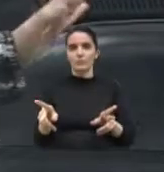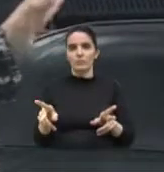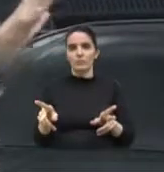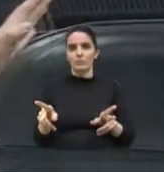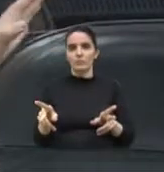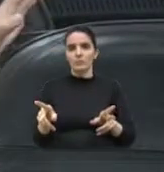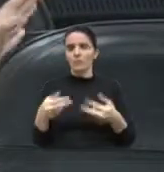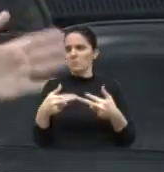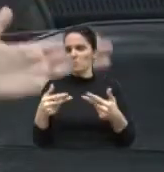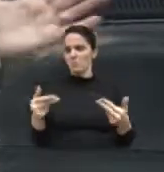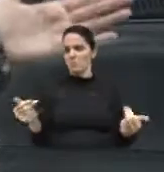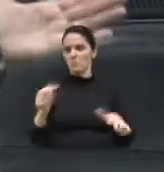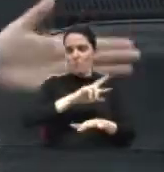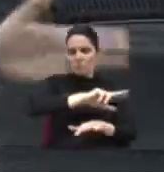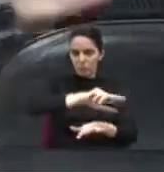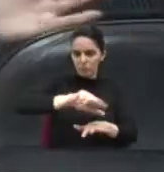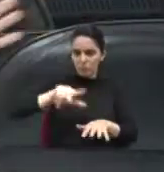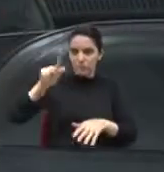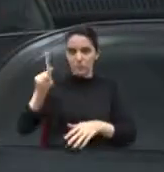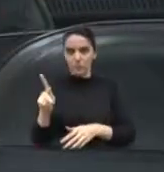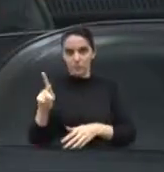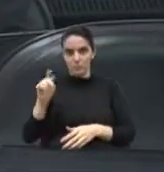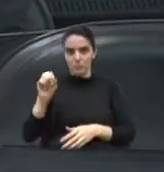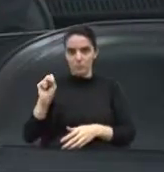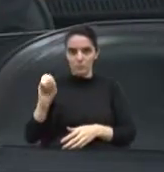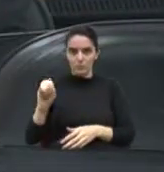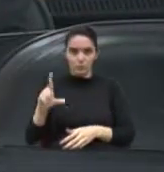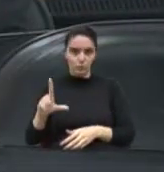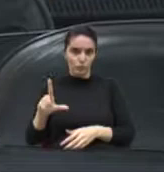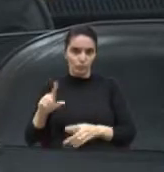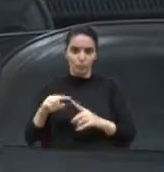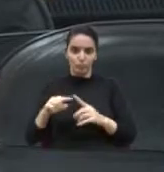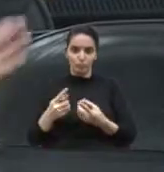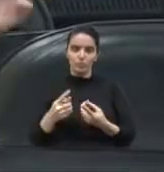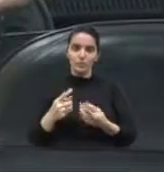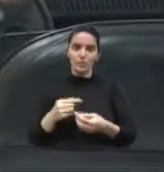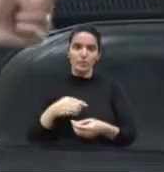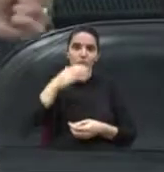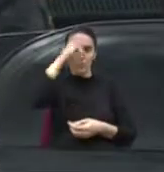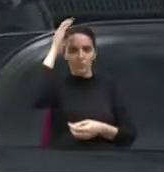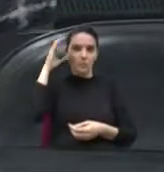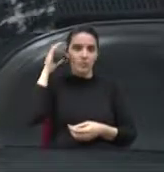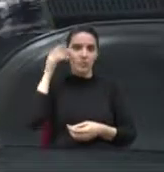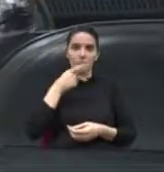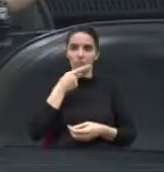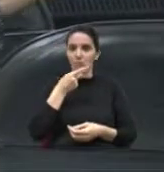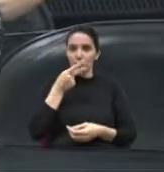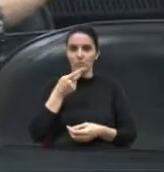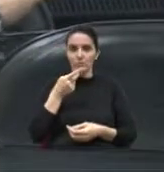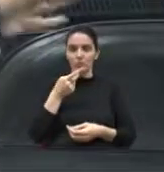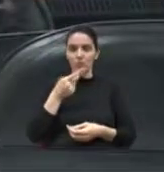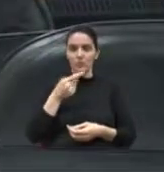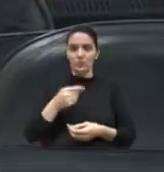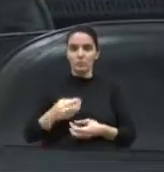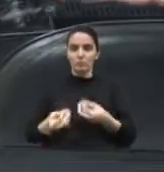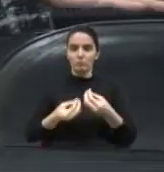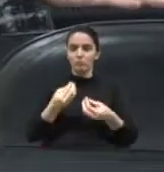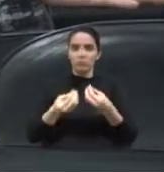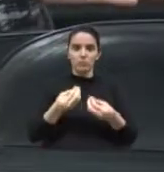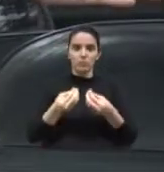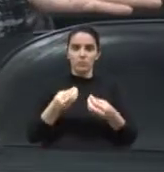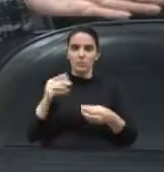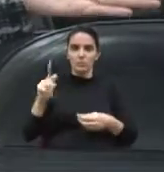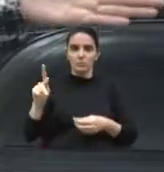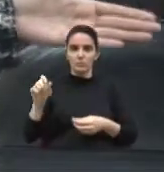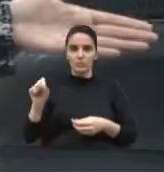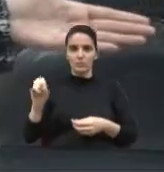imensuráveis com relação ao pessoal, mas não posso dizer que nada eles agregam. Até o fato do contraditório de pensarem diferente já agregam para